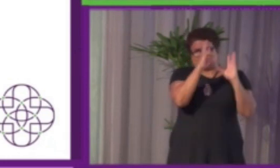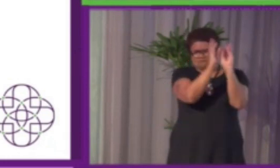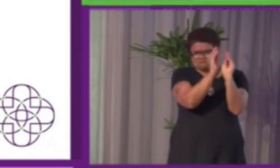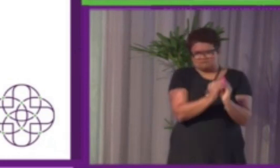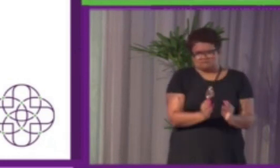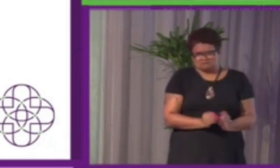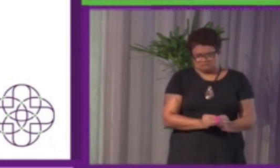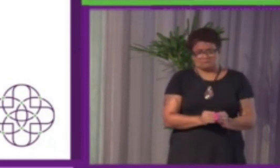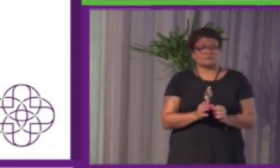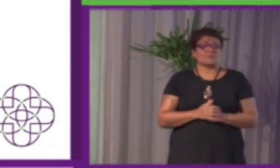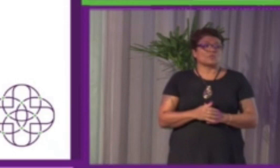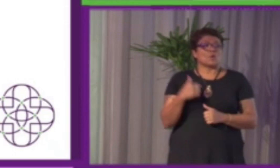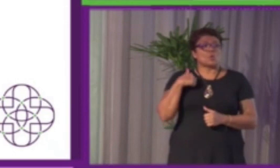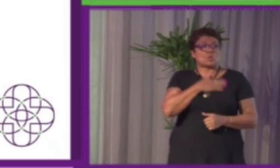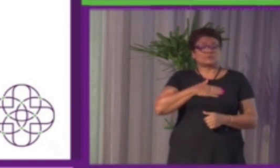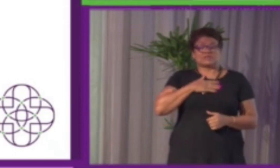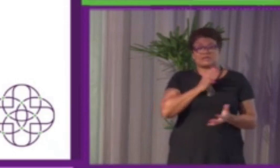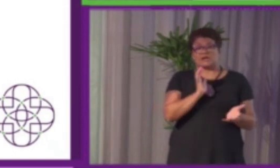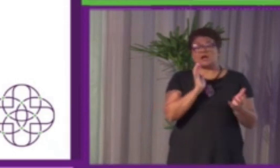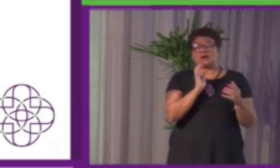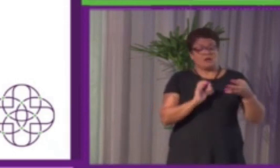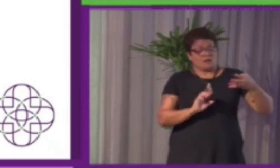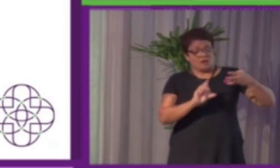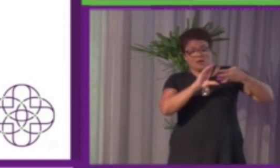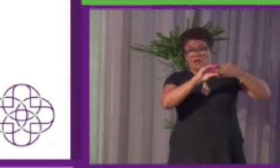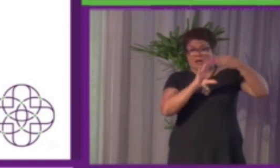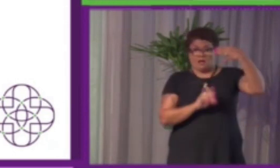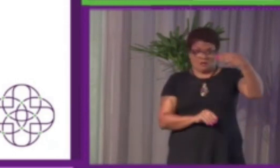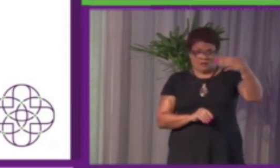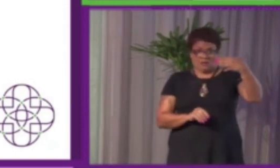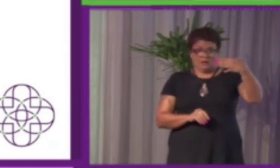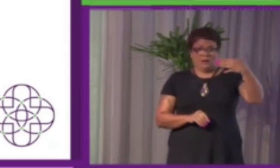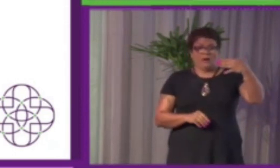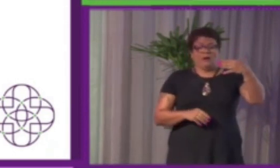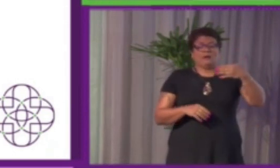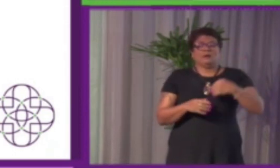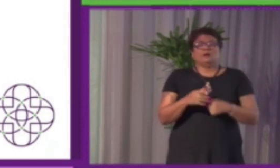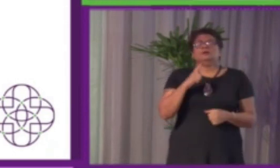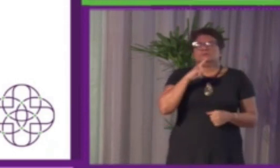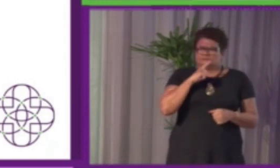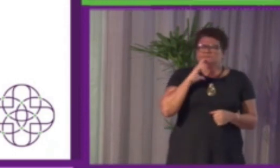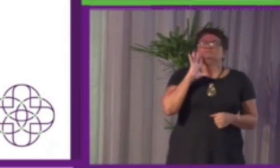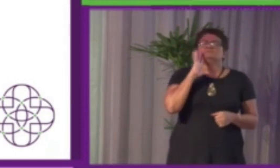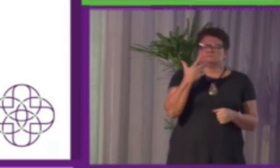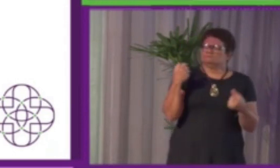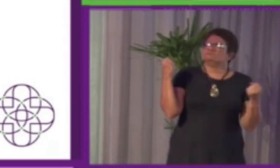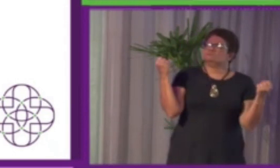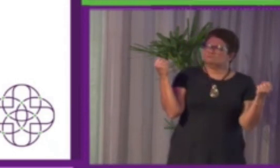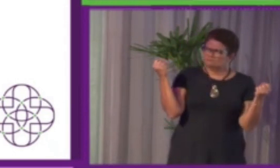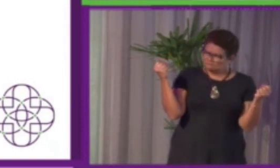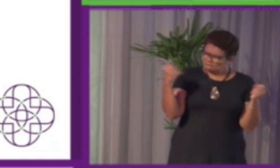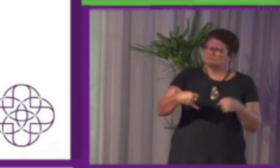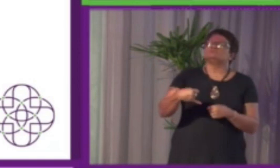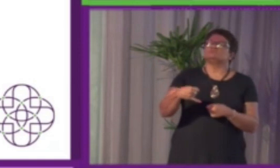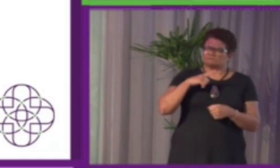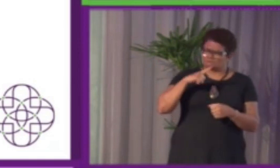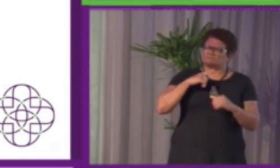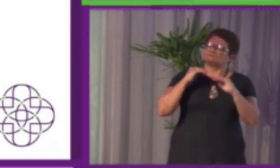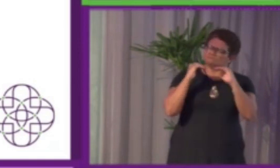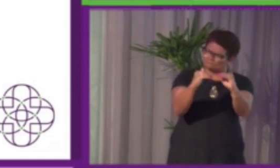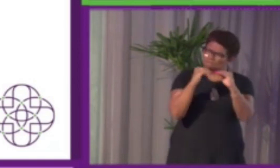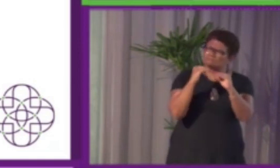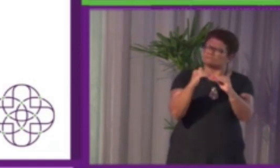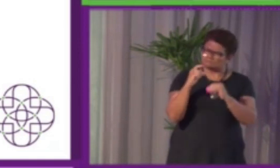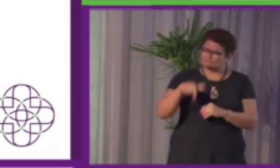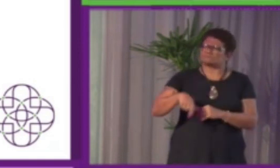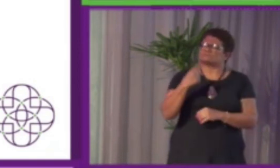assim, gostaria de agrupar as primeiras 3. Então, a Conitec decidiu que sim, teremos um limiar de custo-efetividade no Brasil, mas definiu